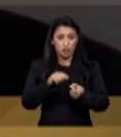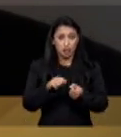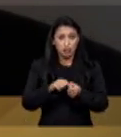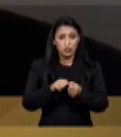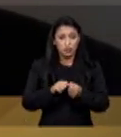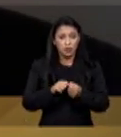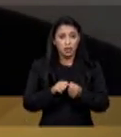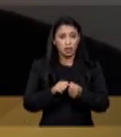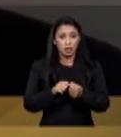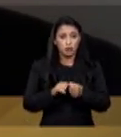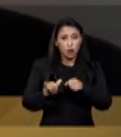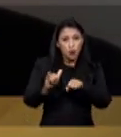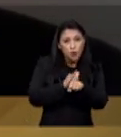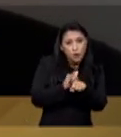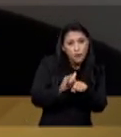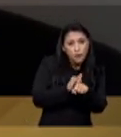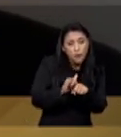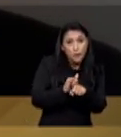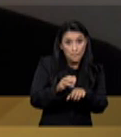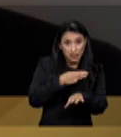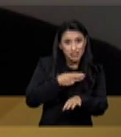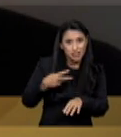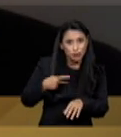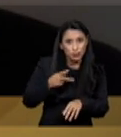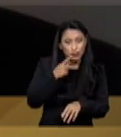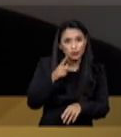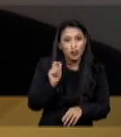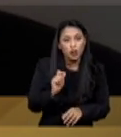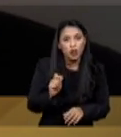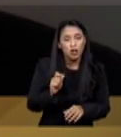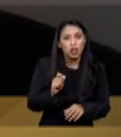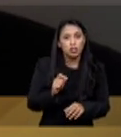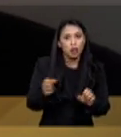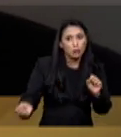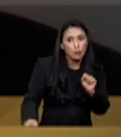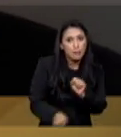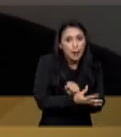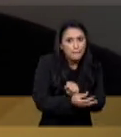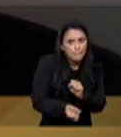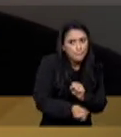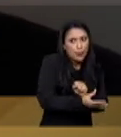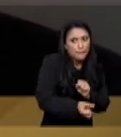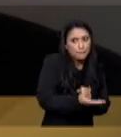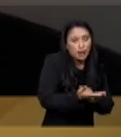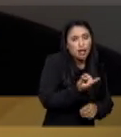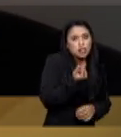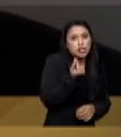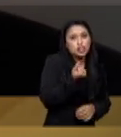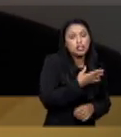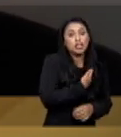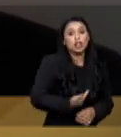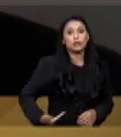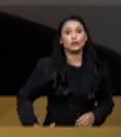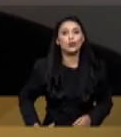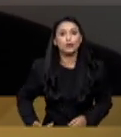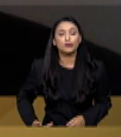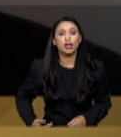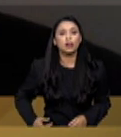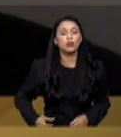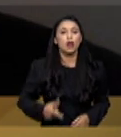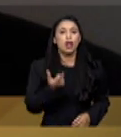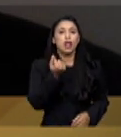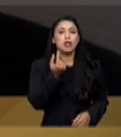de um esquema delituoso, diz o Ministério Público, de desvio de recursos públicos destinados a